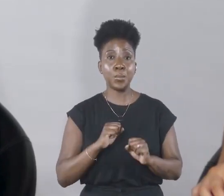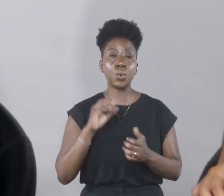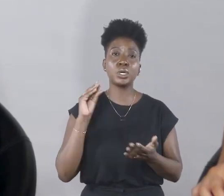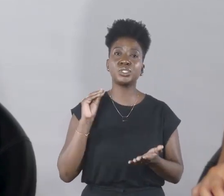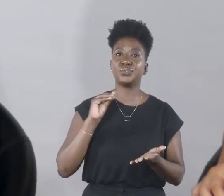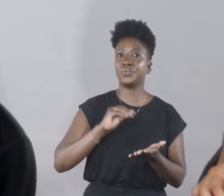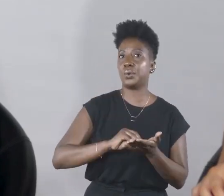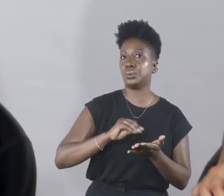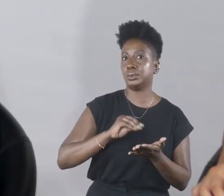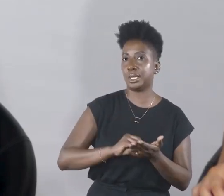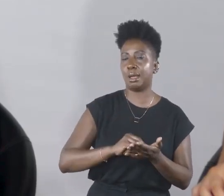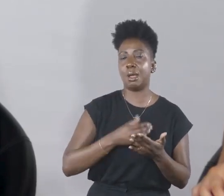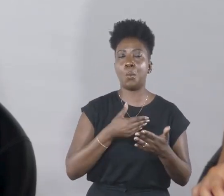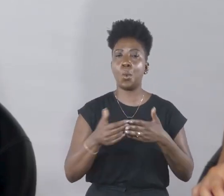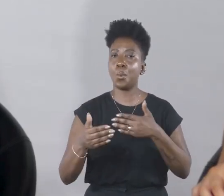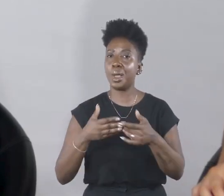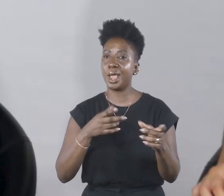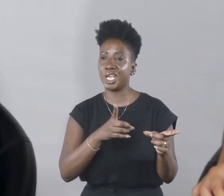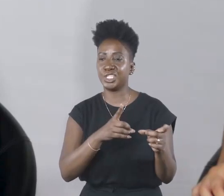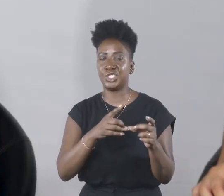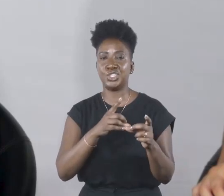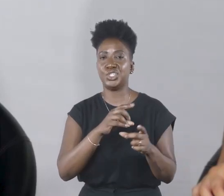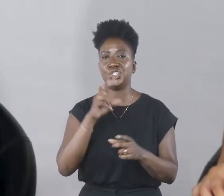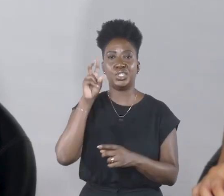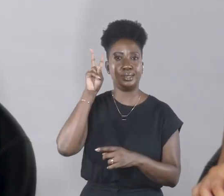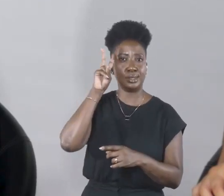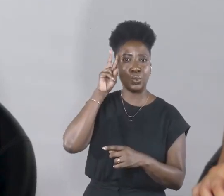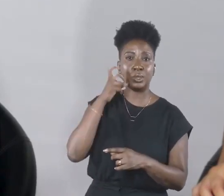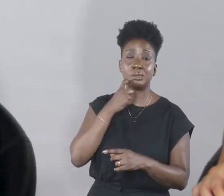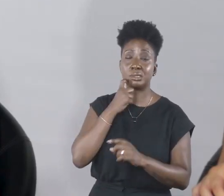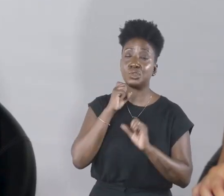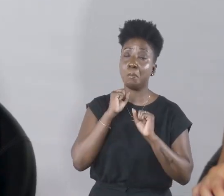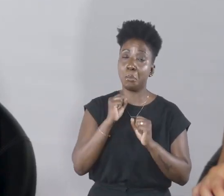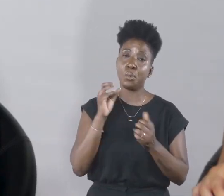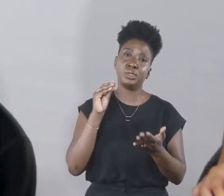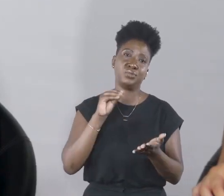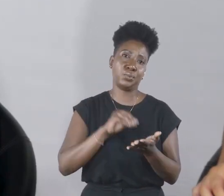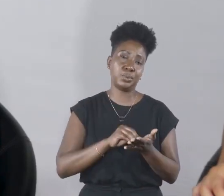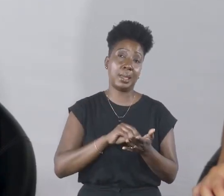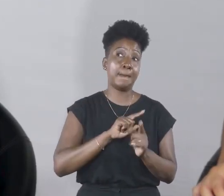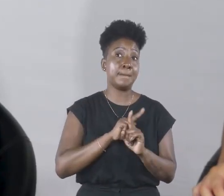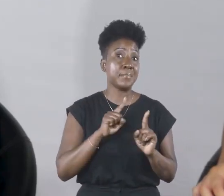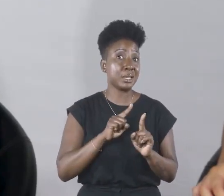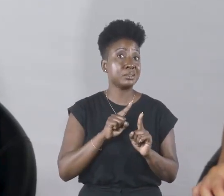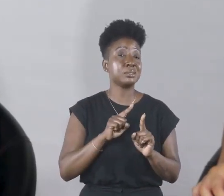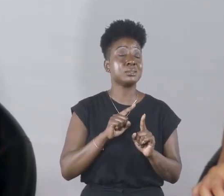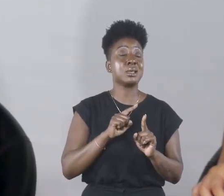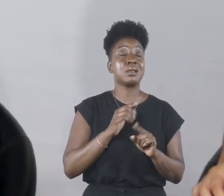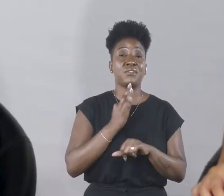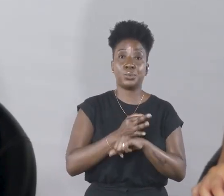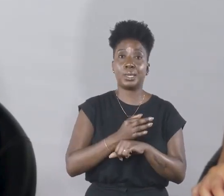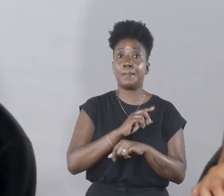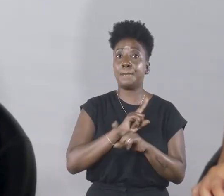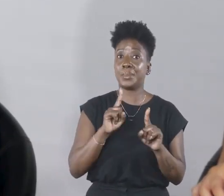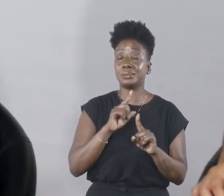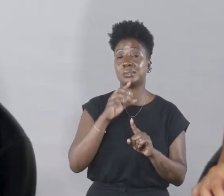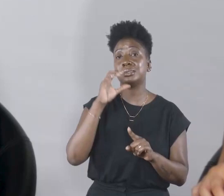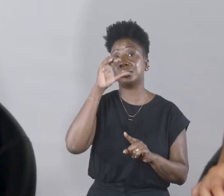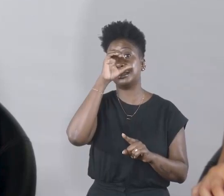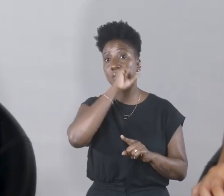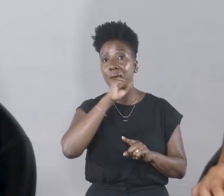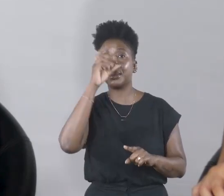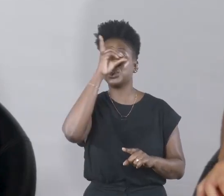faltar qualquer dia da semana, mas sábado e domingo você não pode, porque restaurante, porque você está trabalhando em evento, é dia para você